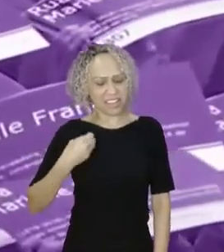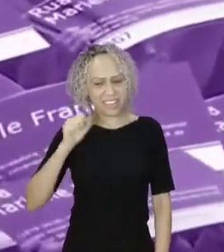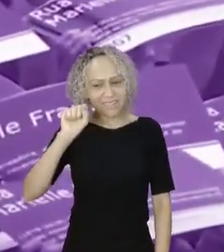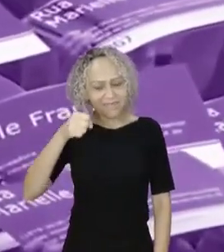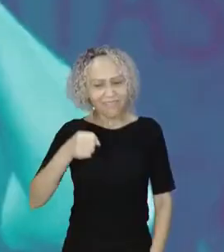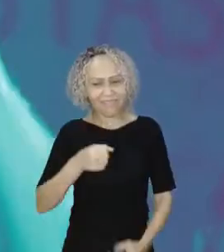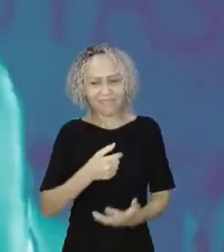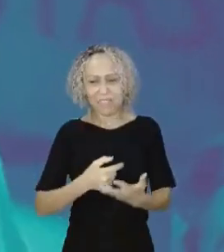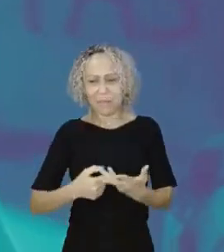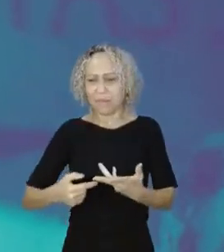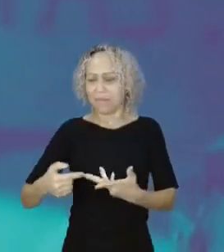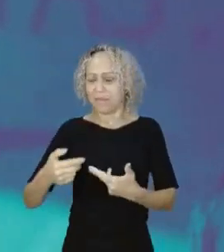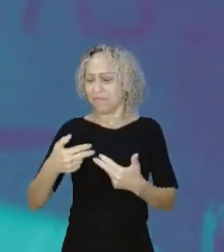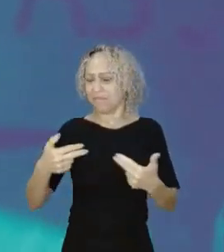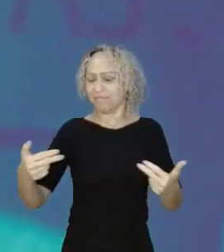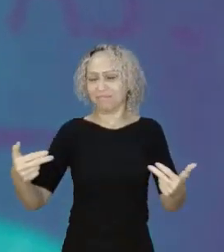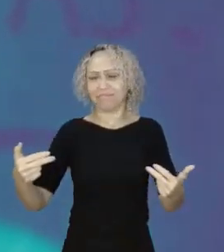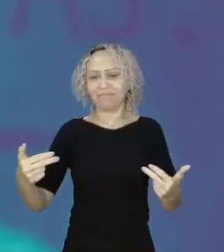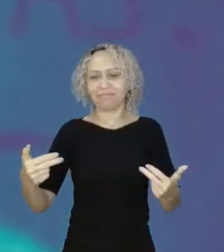acontecer.